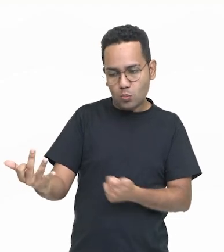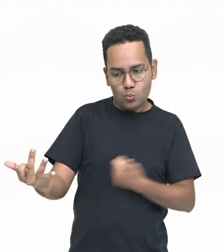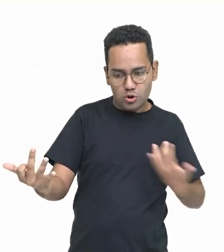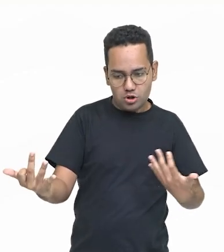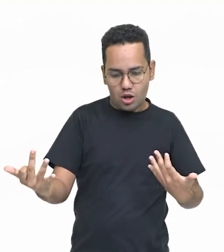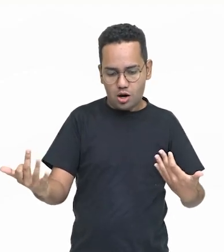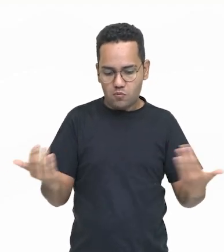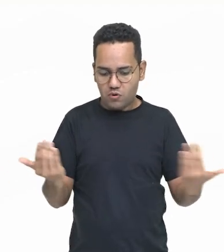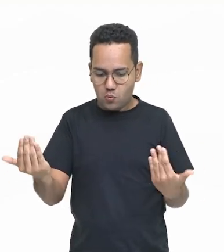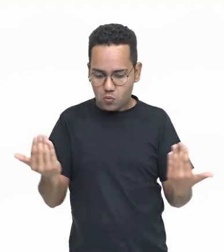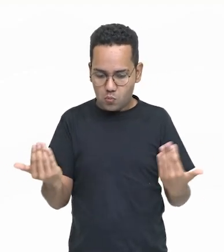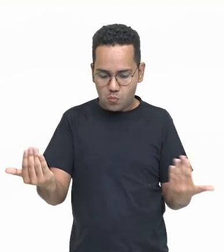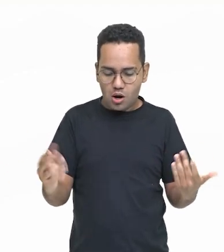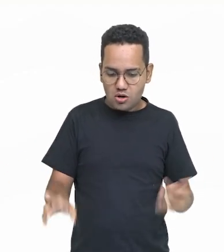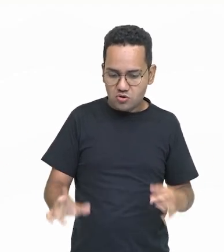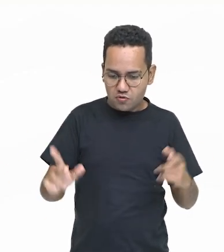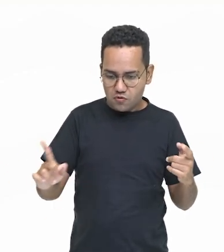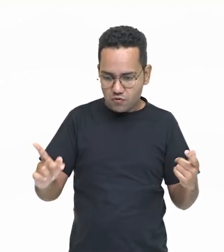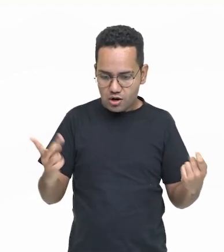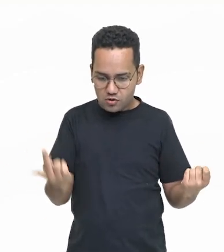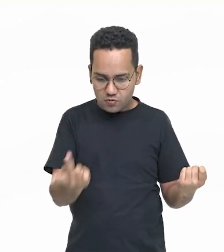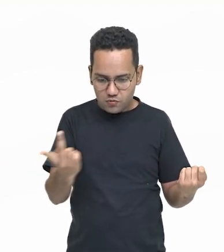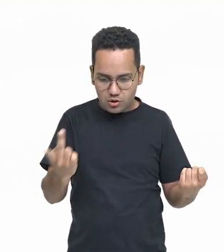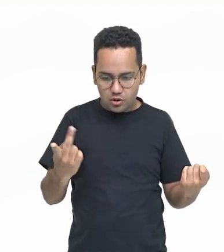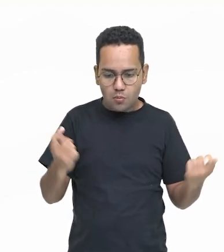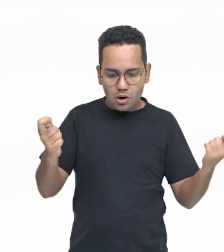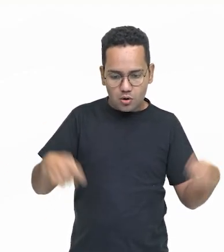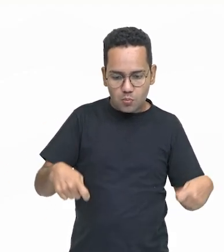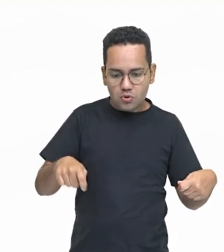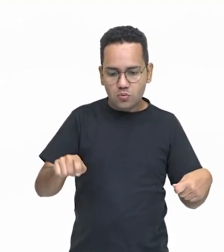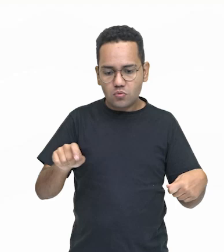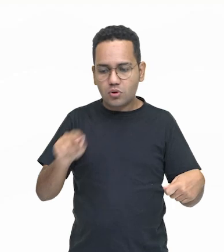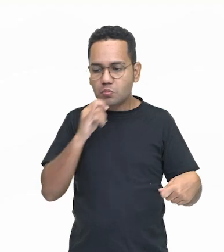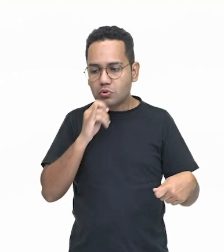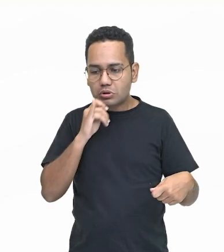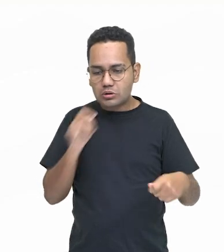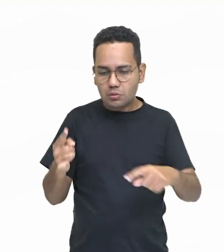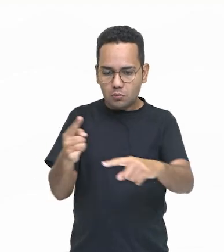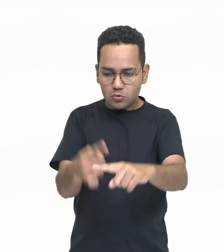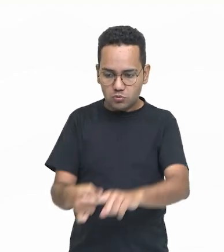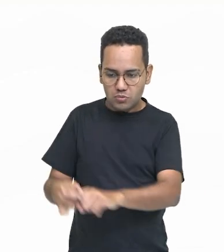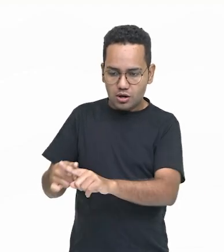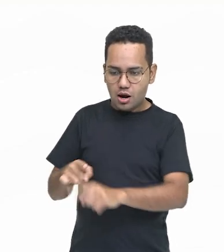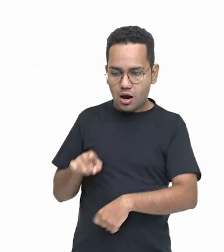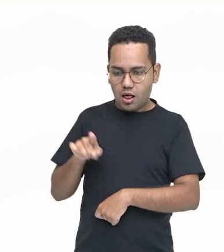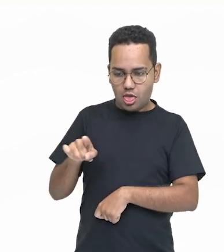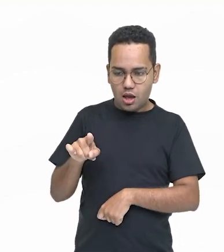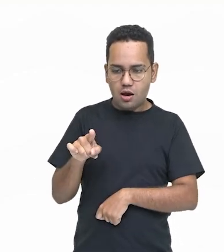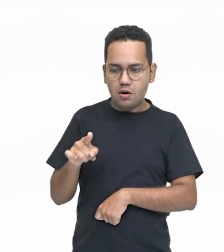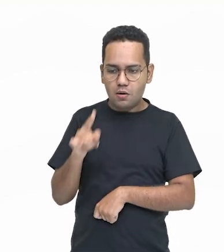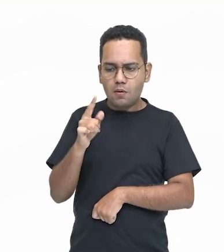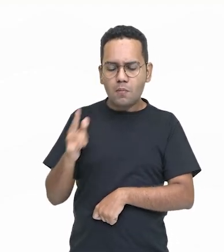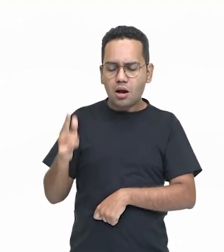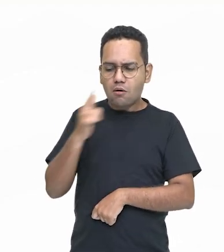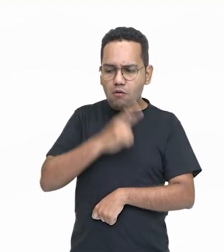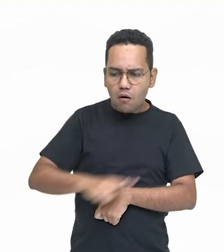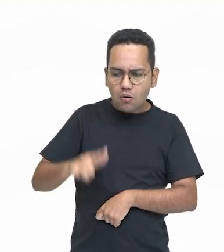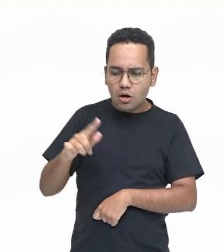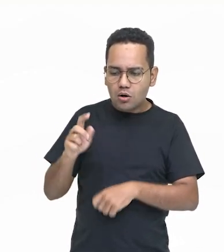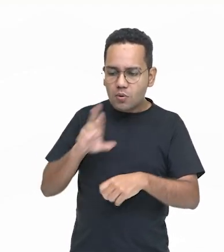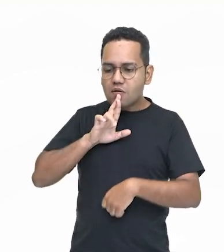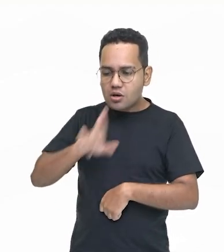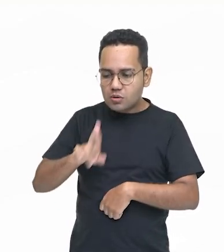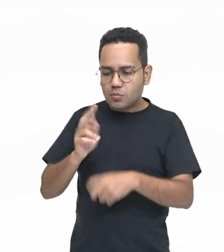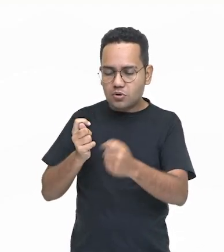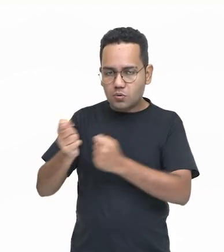esses dois consumos para então multiplicarmos o resultado obtido pelo valor do quilowatt-hora e chegarmos à economia mensal.